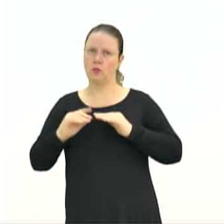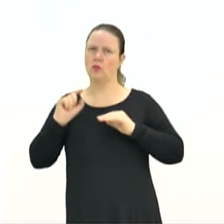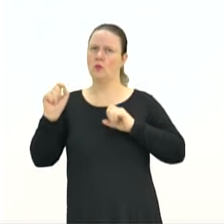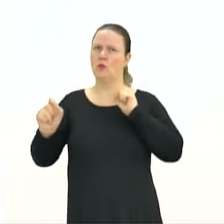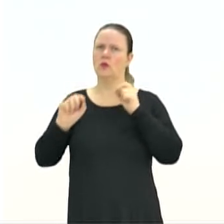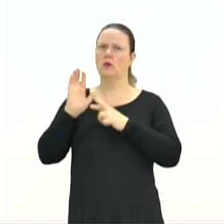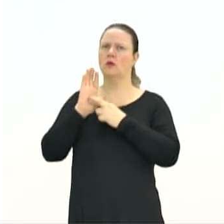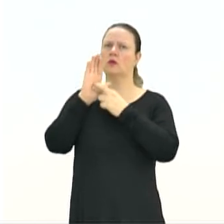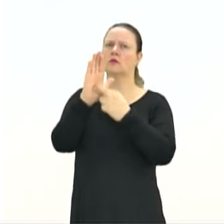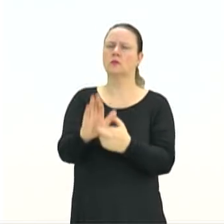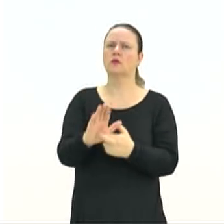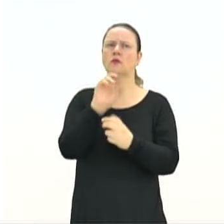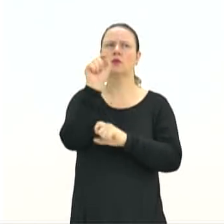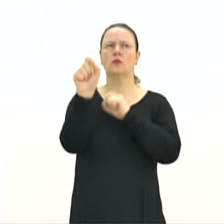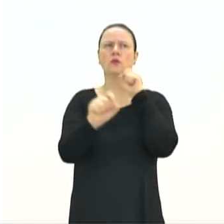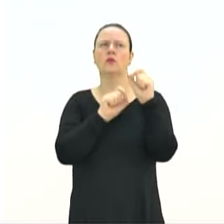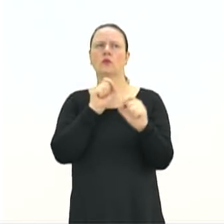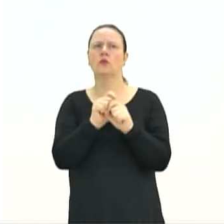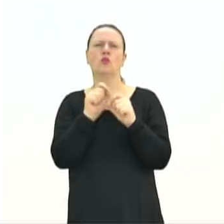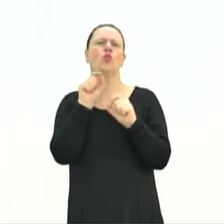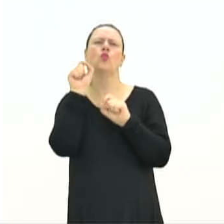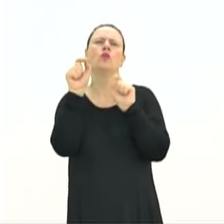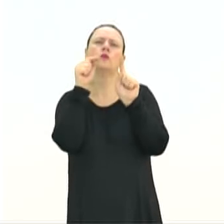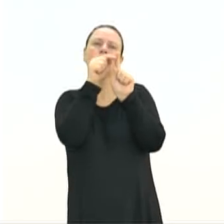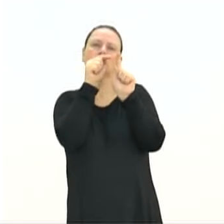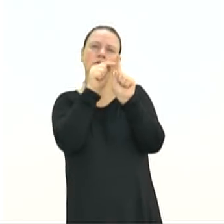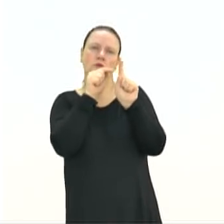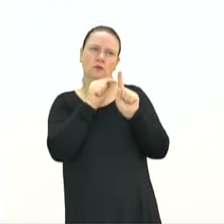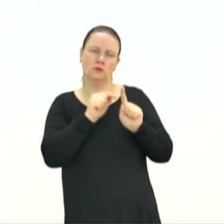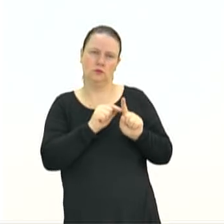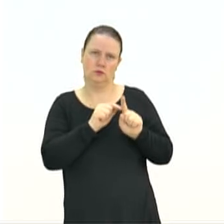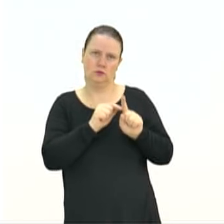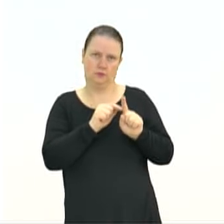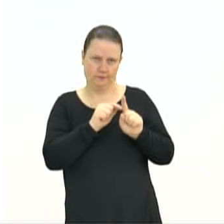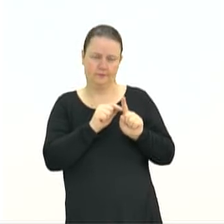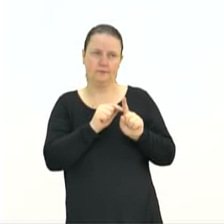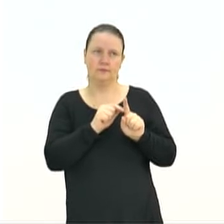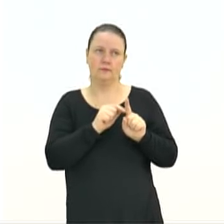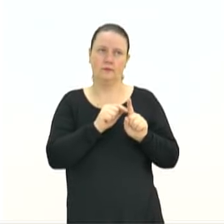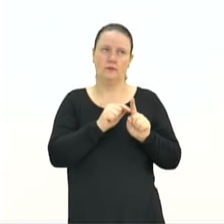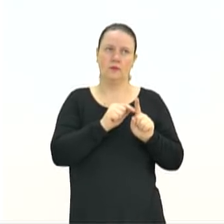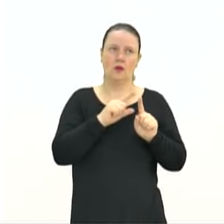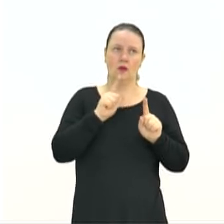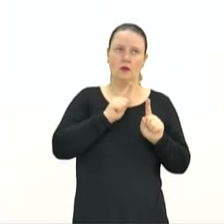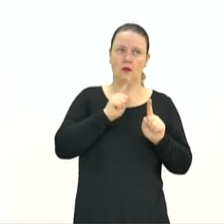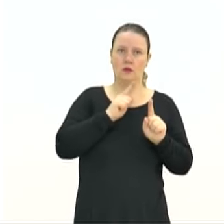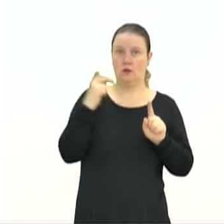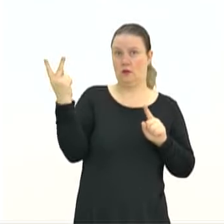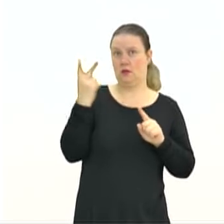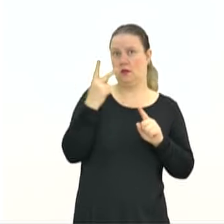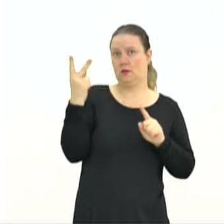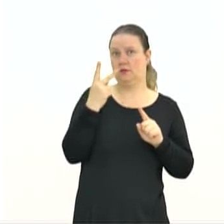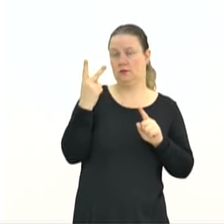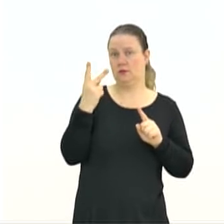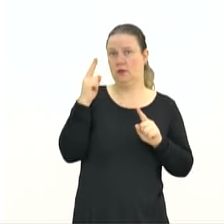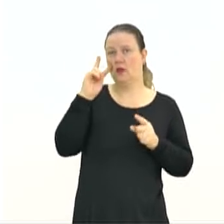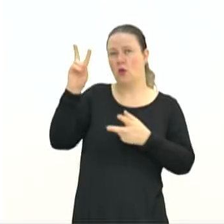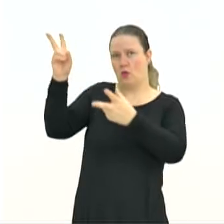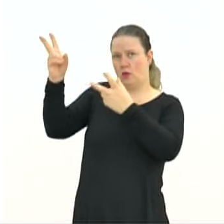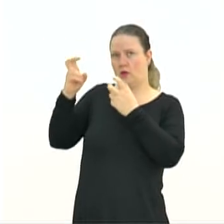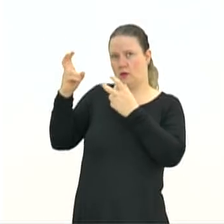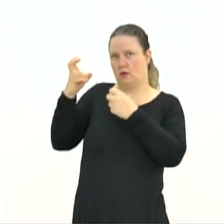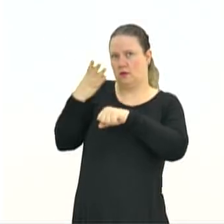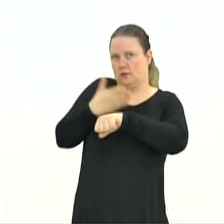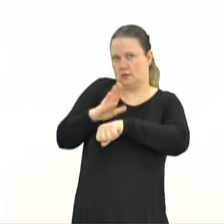representam, respectivamente, qual tipo de pirâmide ecológica? Então aqui tá para você a cadeia e as duas pirâmides. Então olhe para mim